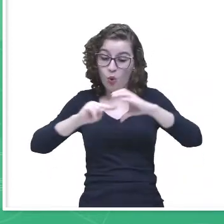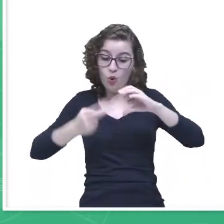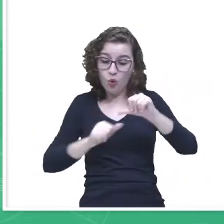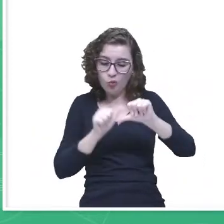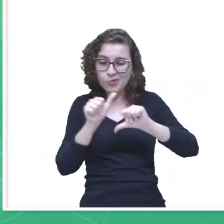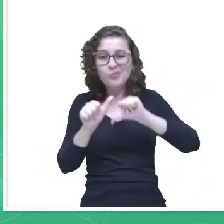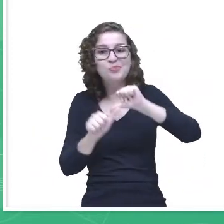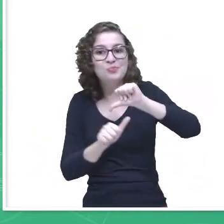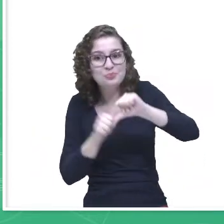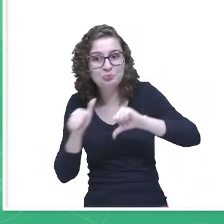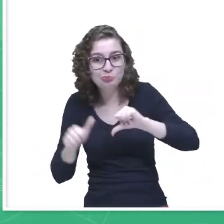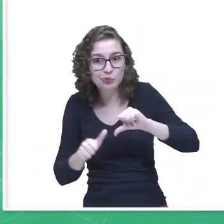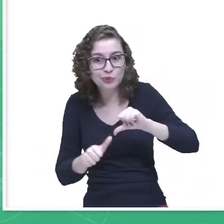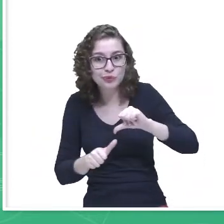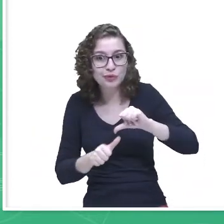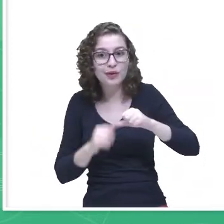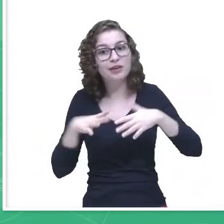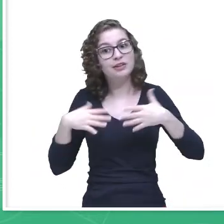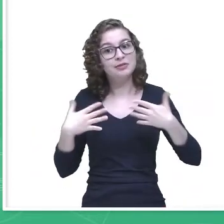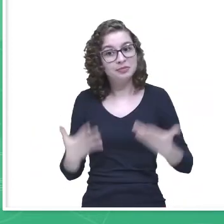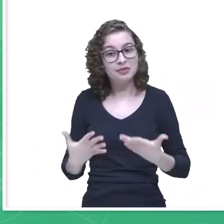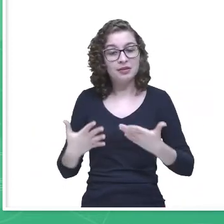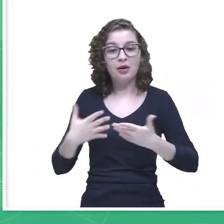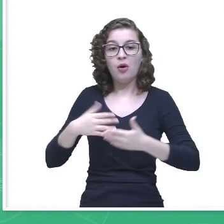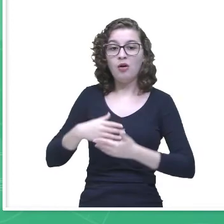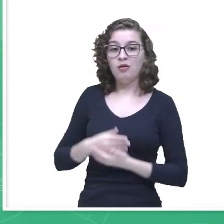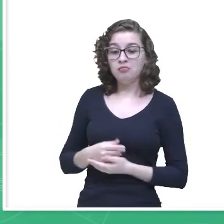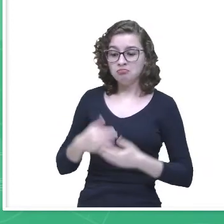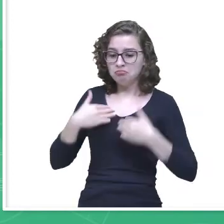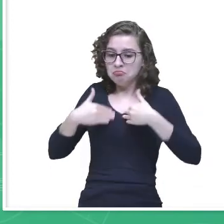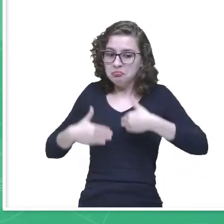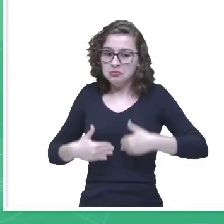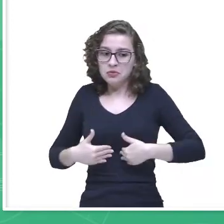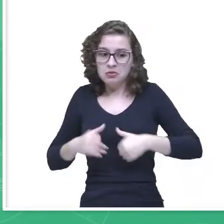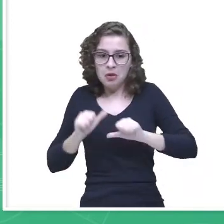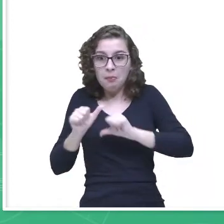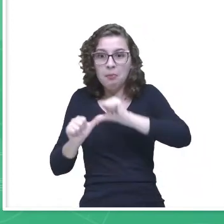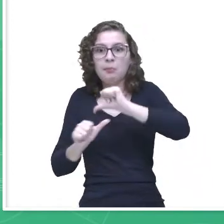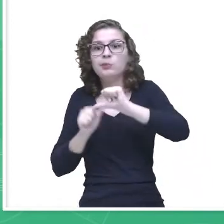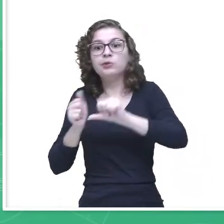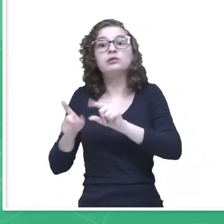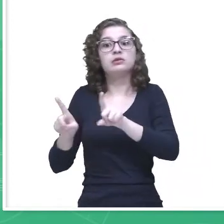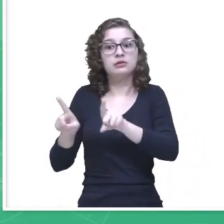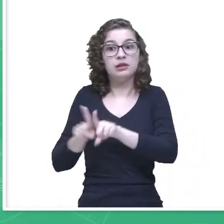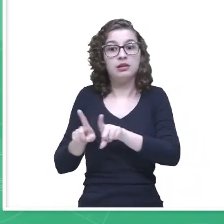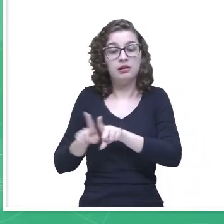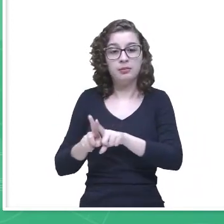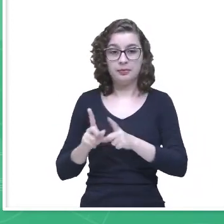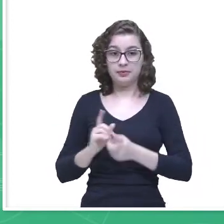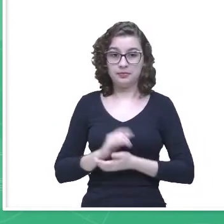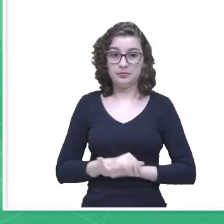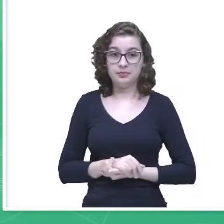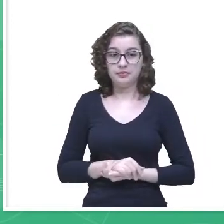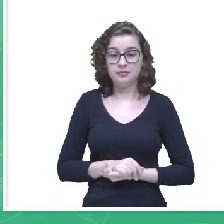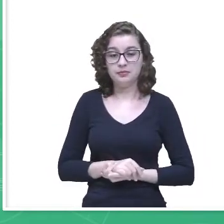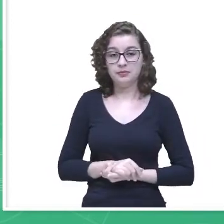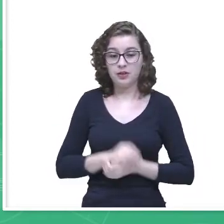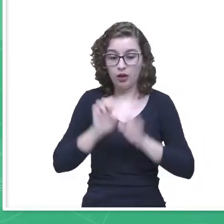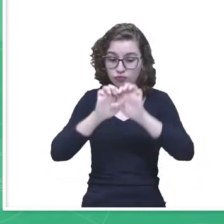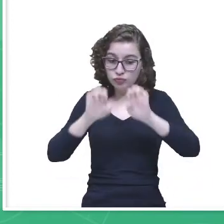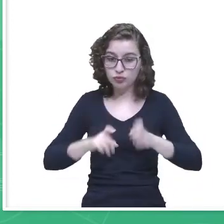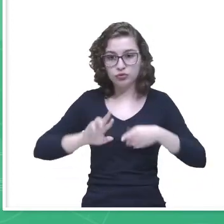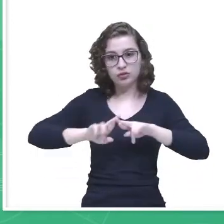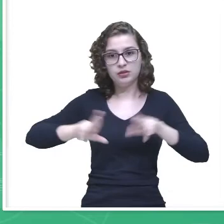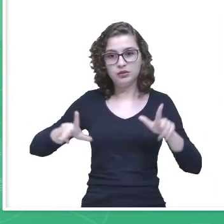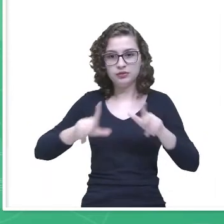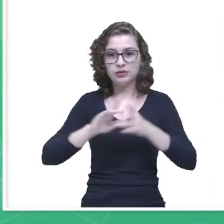eu vou, no meu DNA, no meu cromossomo, é óbvio que eu vou ter uma modificação na minha estrutura.